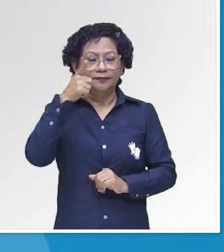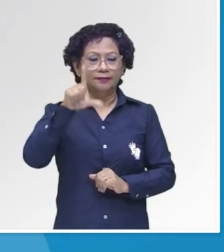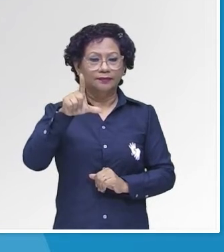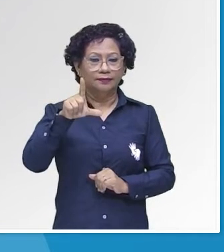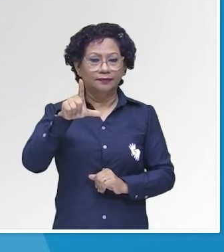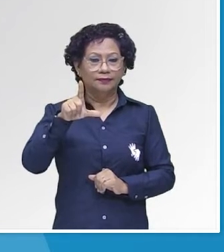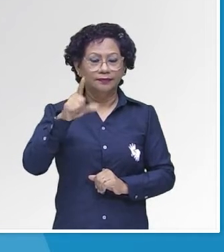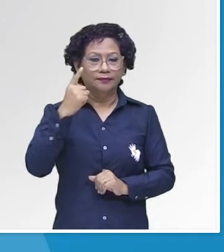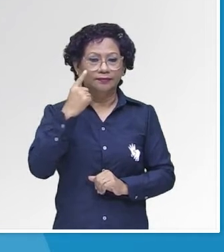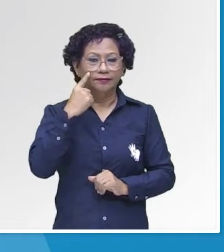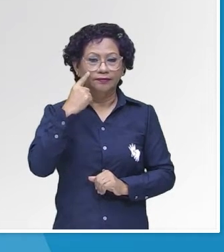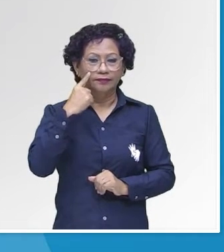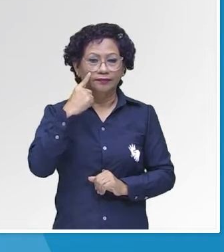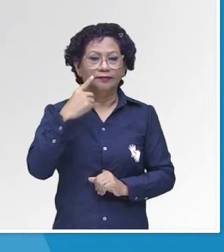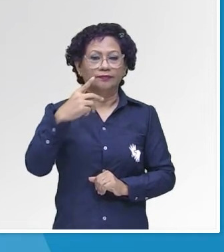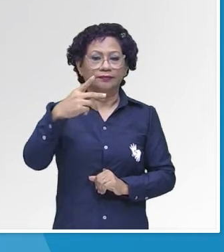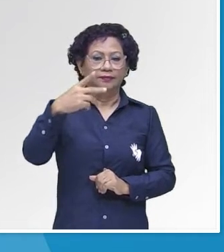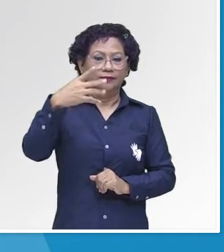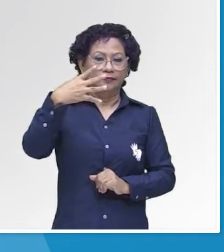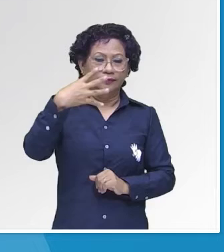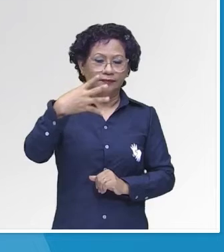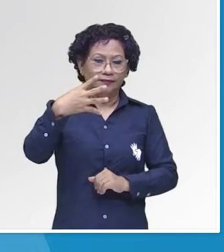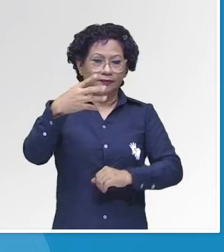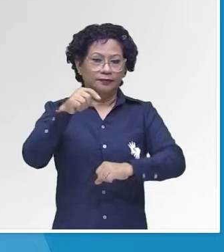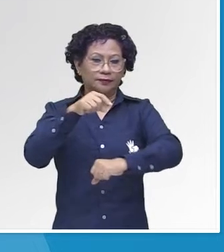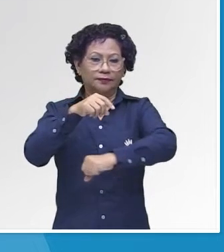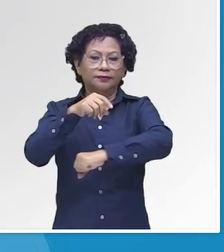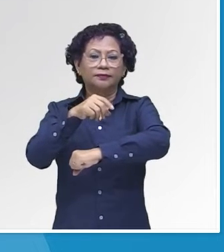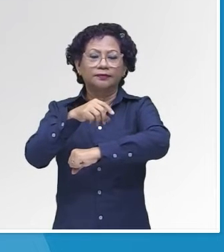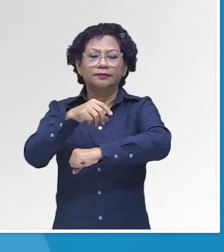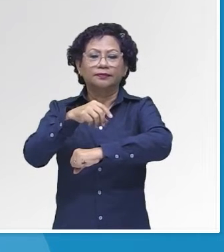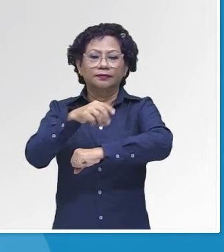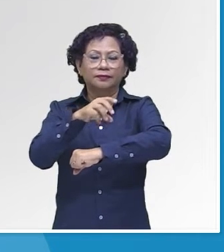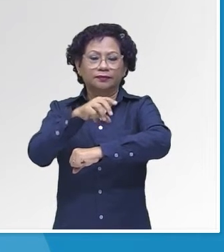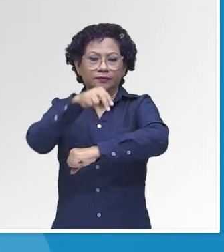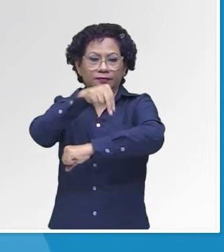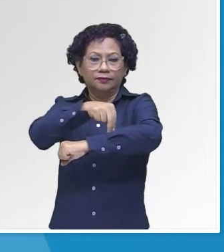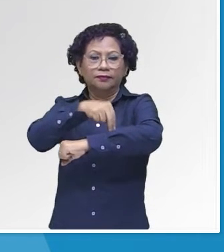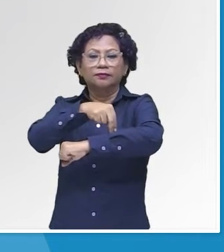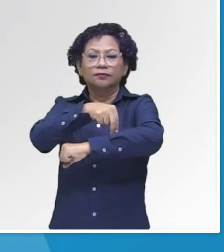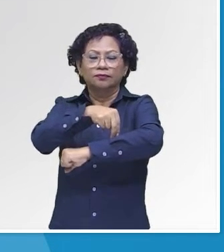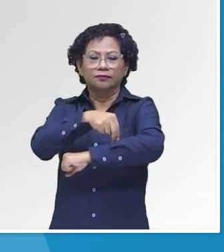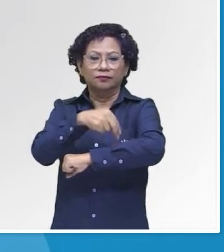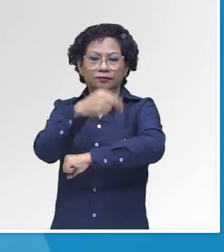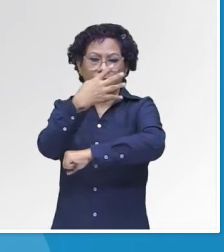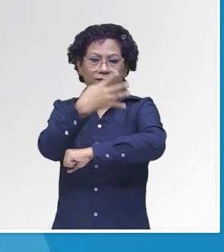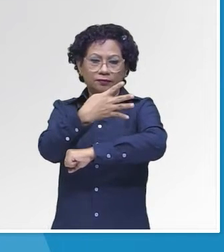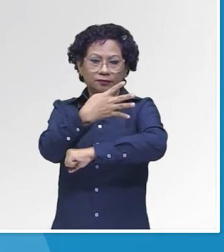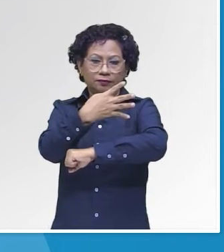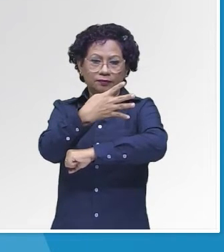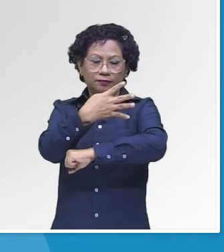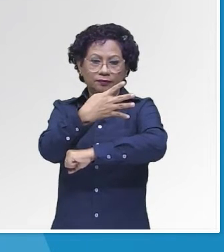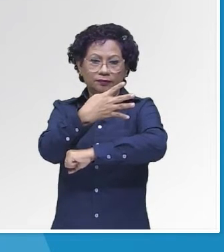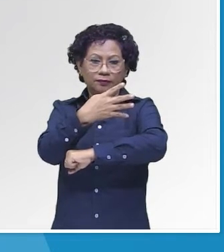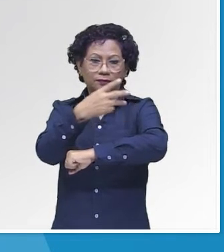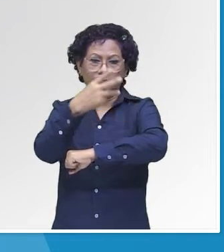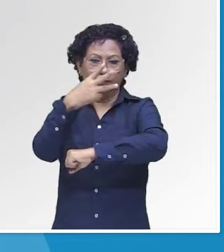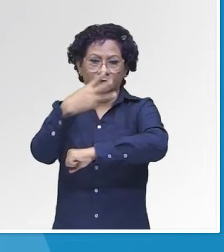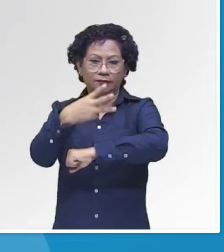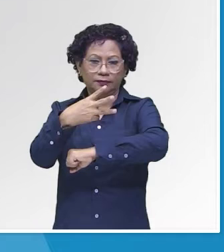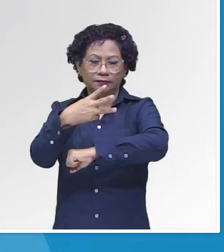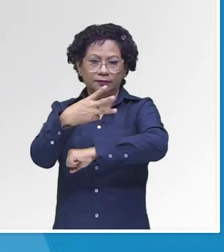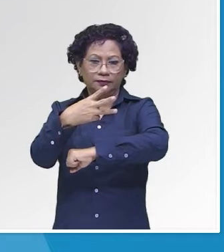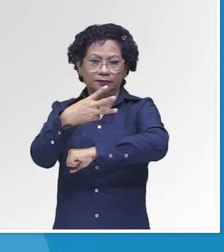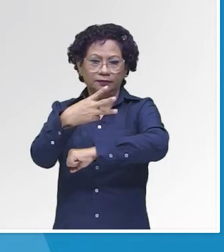e 2. Então, são esses os valores que nós vamos colocar. 4 mais 3